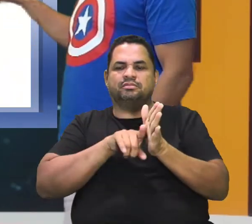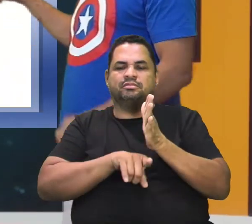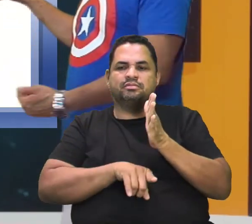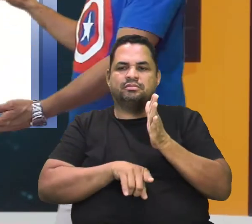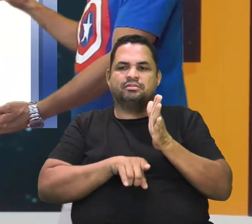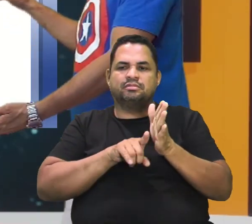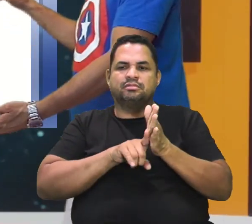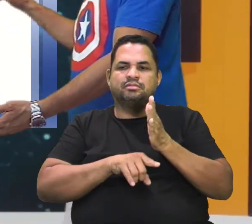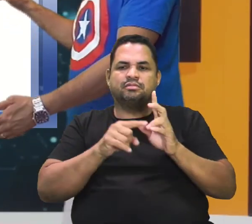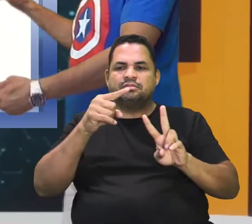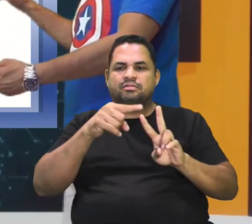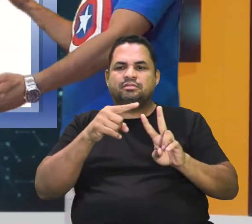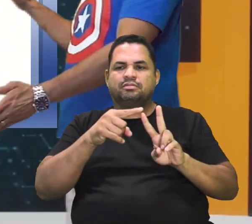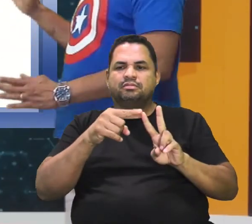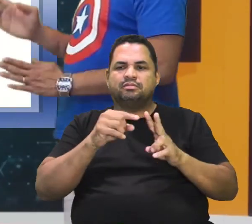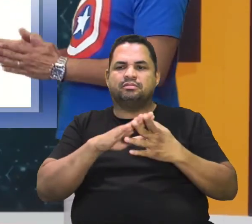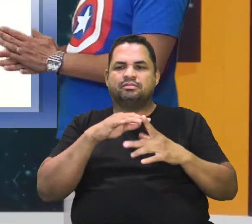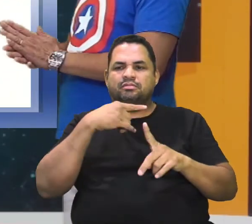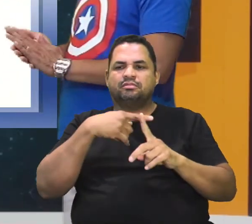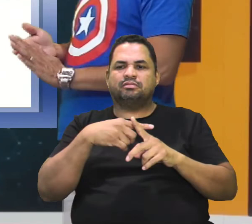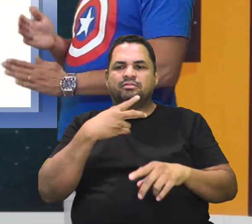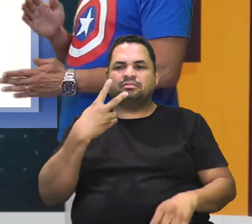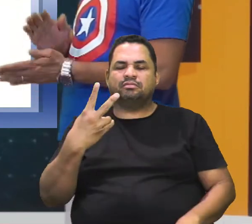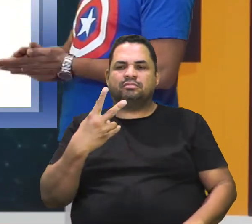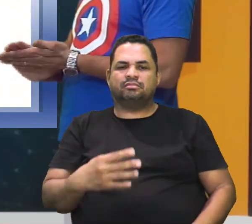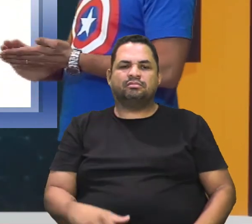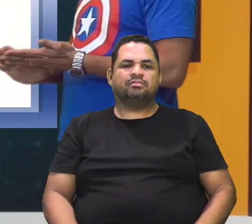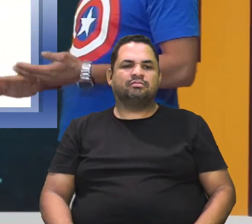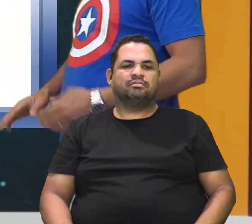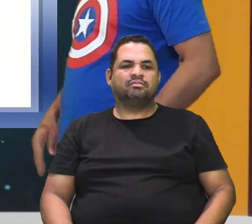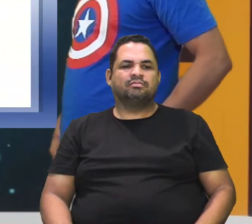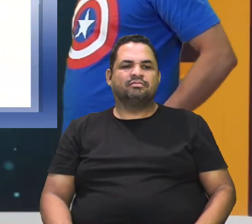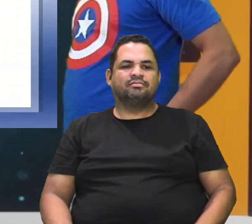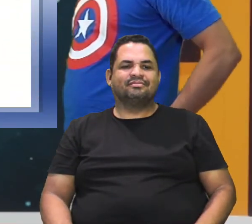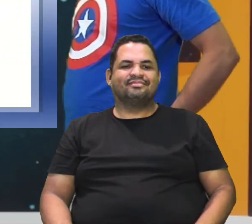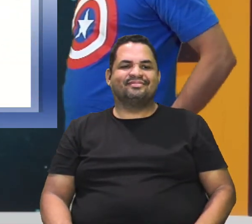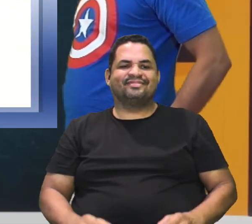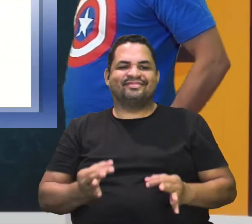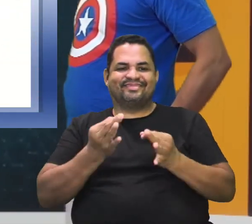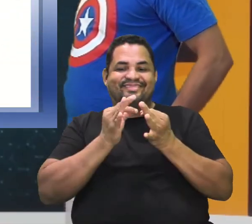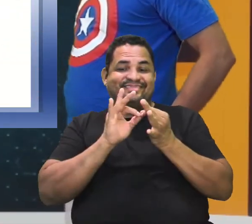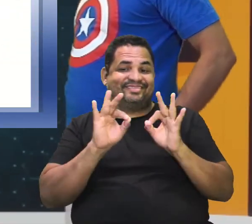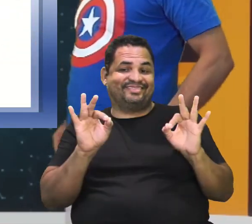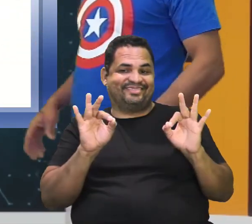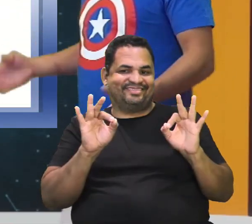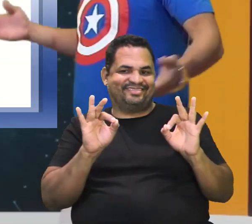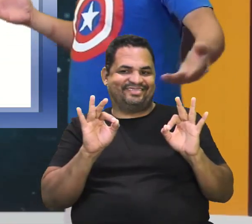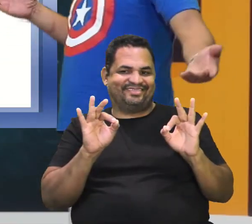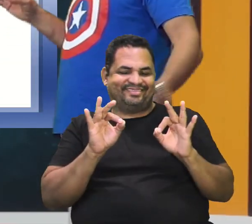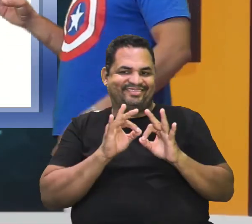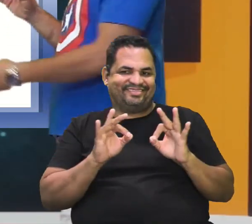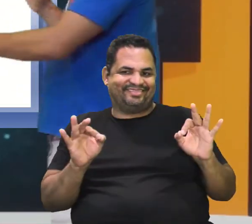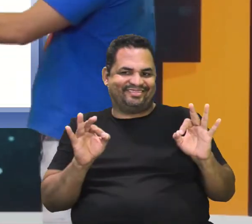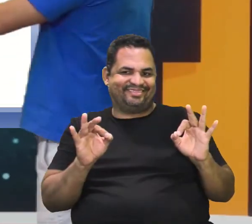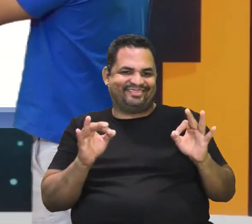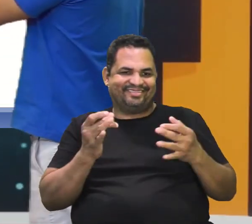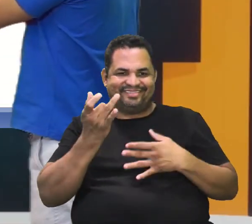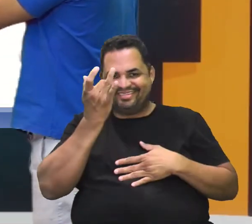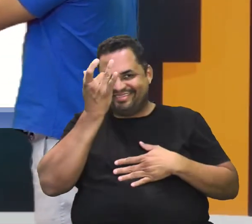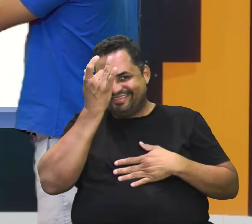diminui, tira a raiz quadrada e multiplica por 2. Não sei se ficou mais simples ou mais complexo. Ficou mais fácil.